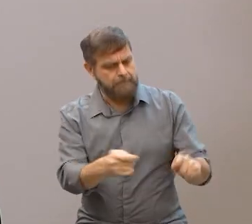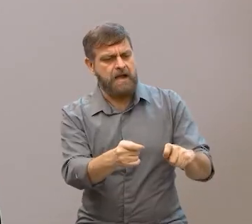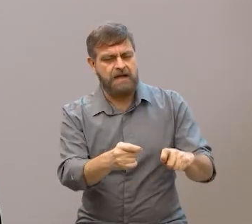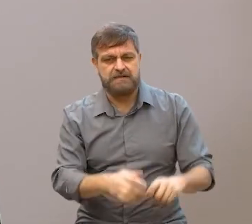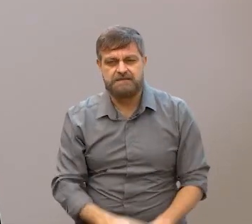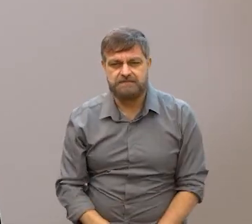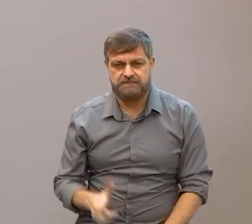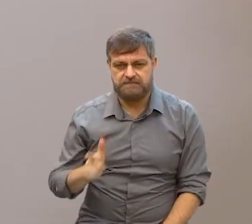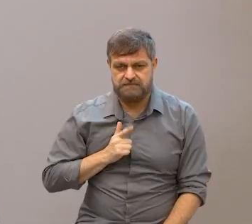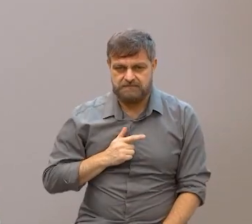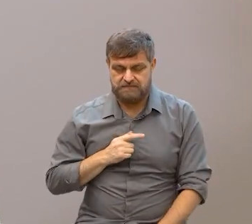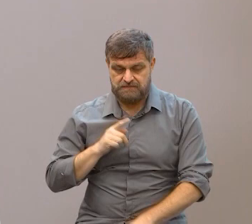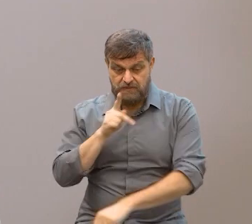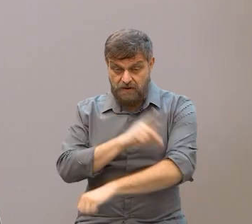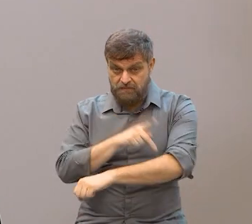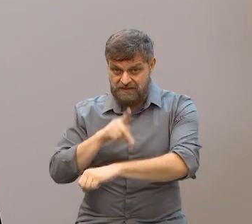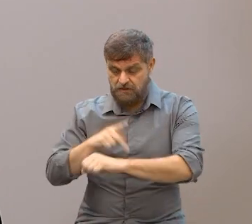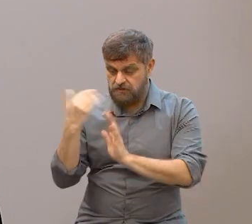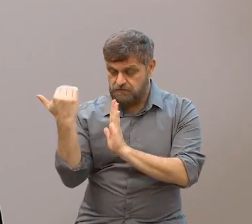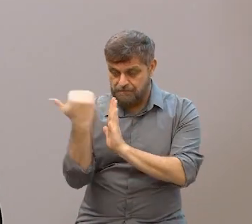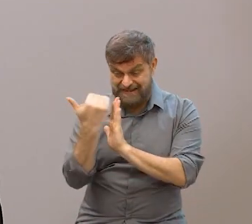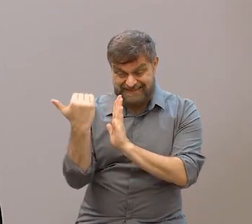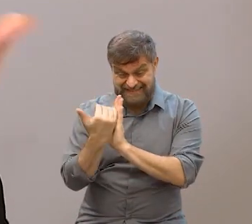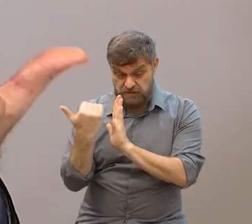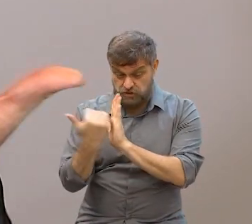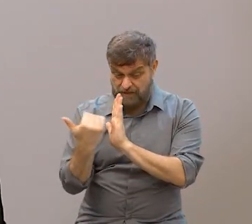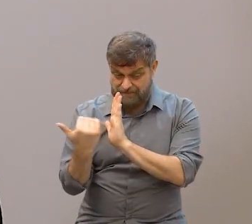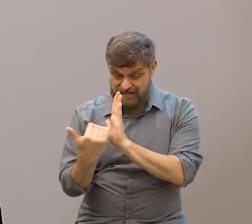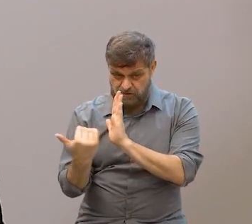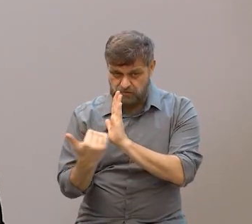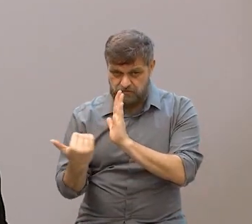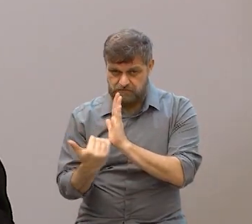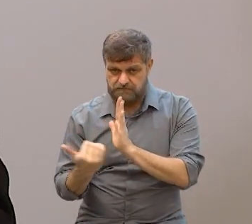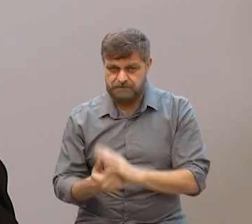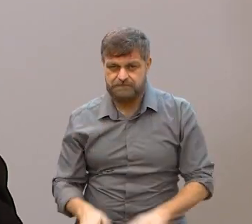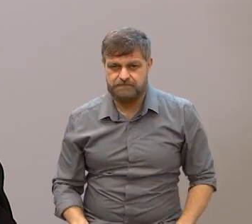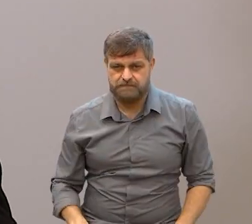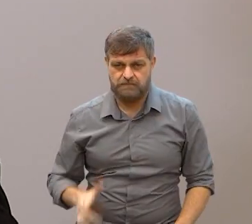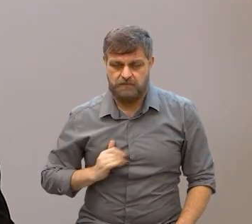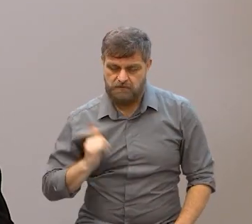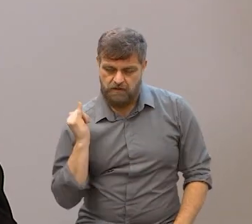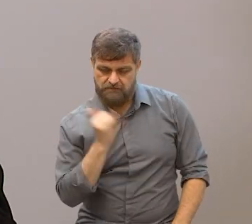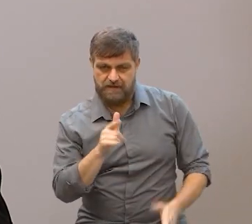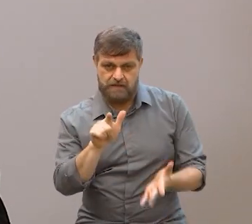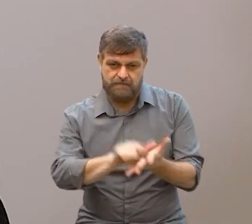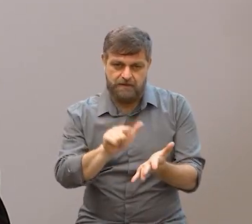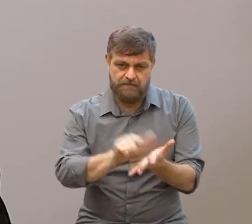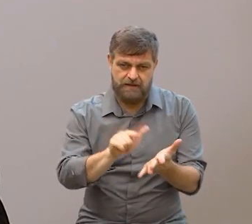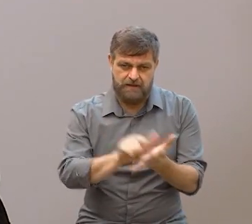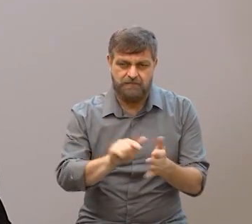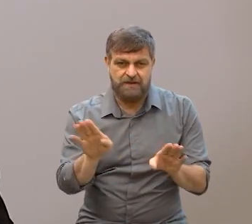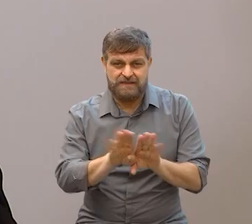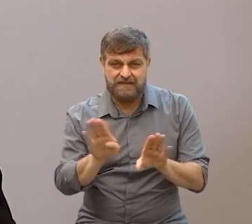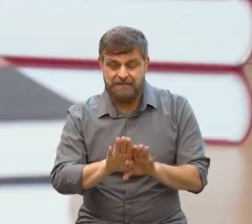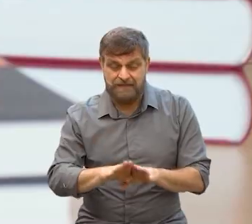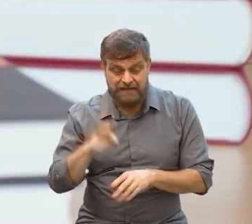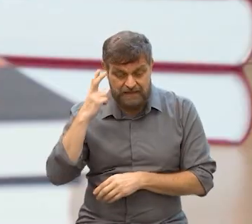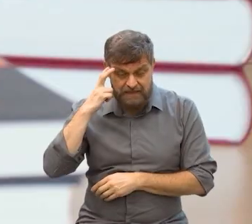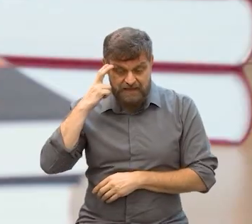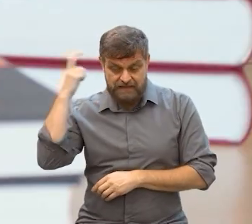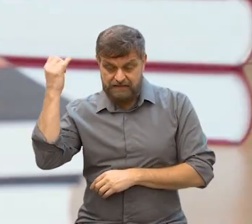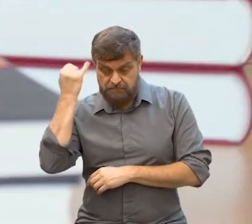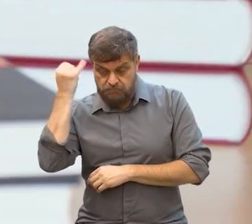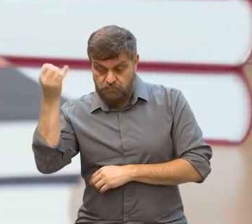Então, isso faz parte do planejamento, né? E como a Carol colocou, às vezes você fala de uma folha, mas então envolve a competência de